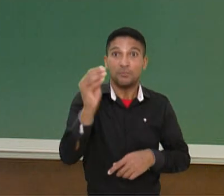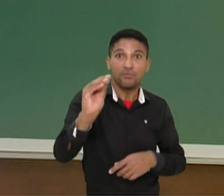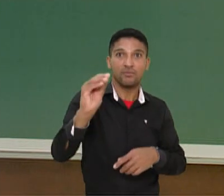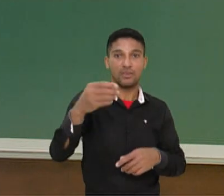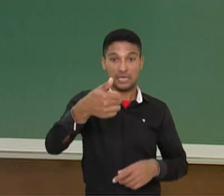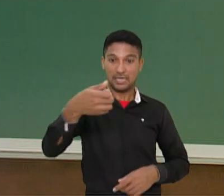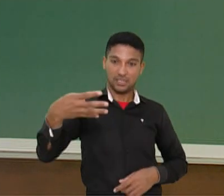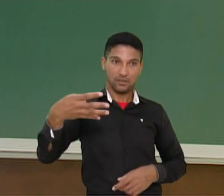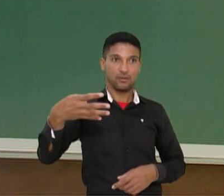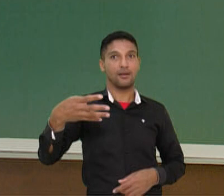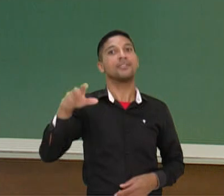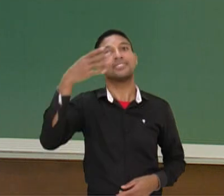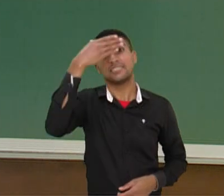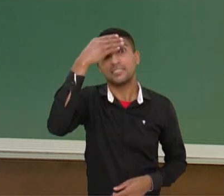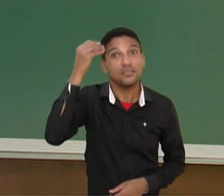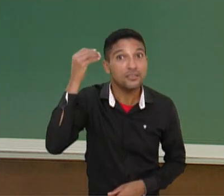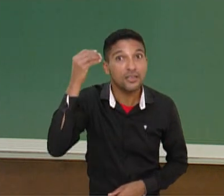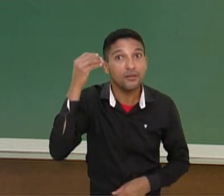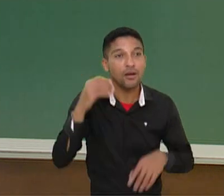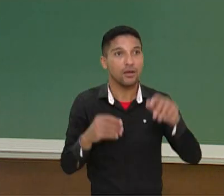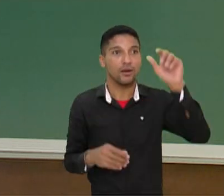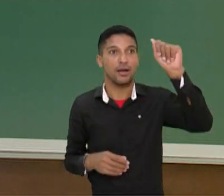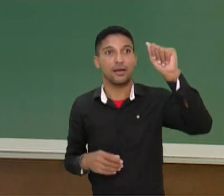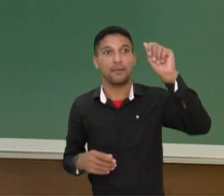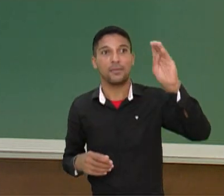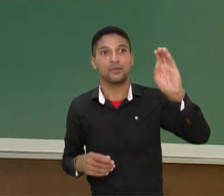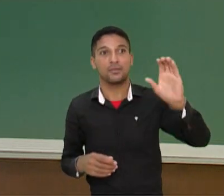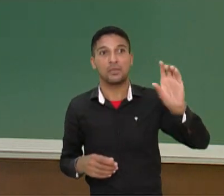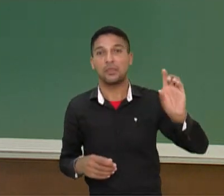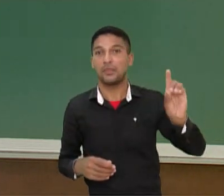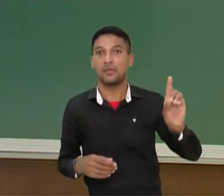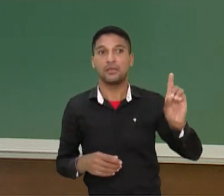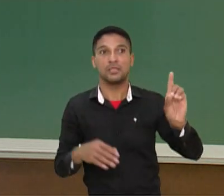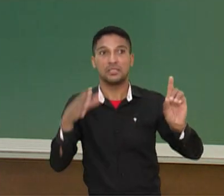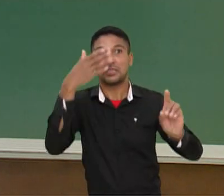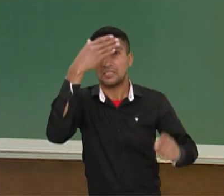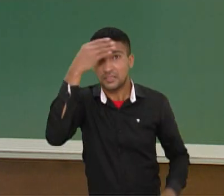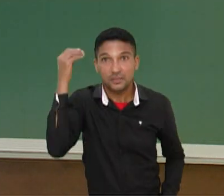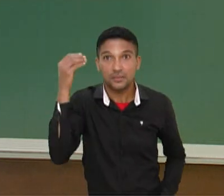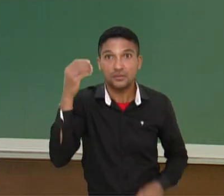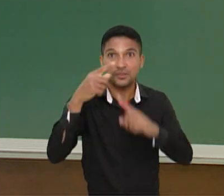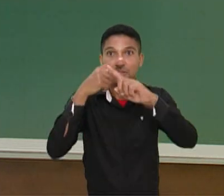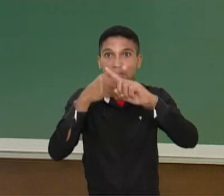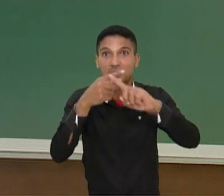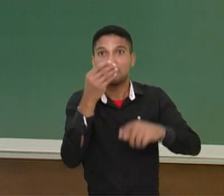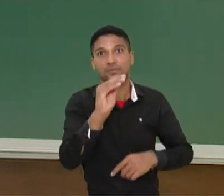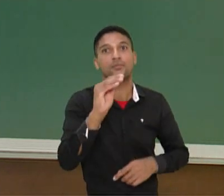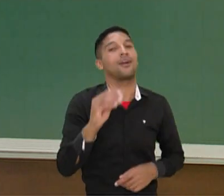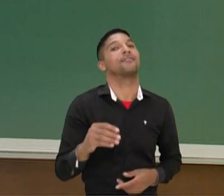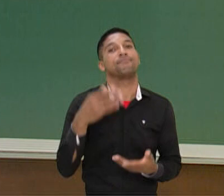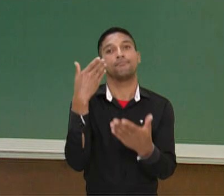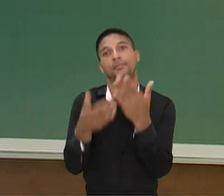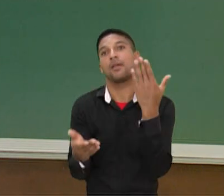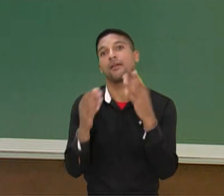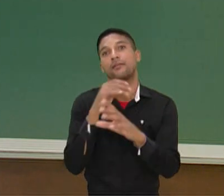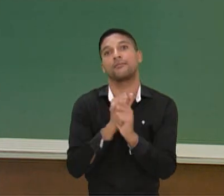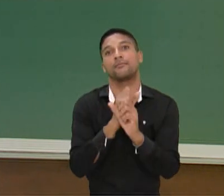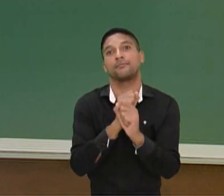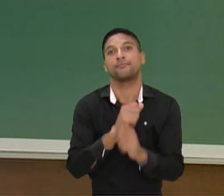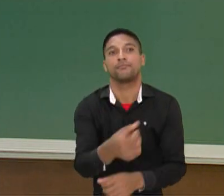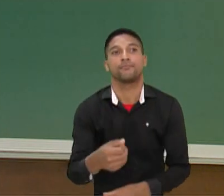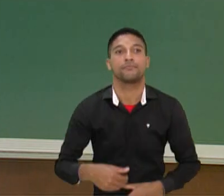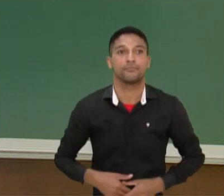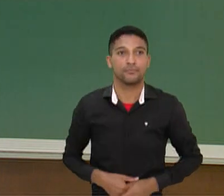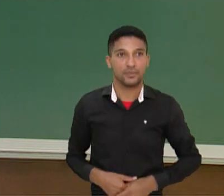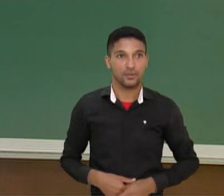esqueceu de marcar X, perde a questão, gente. Tem que ficar atento, tá bom? Então, vamos ver a conta, porque se você marcou 14, você está